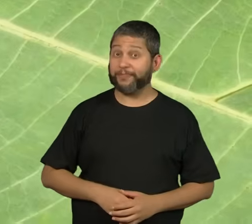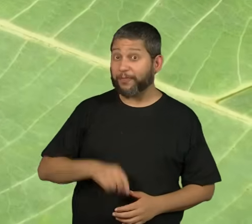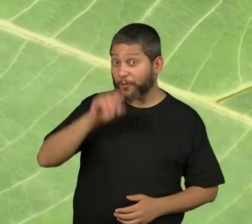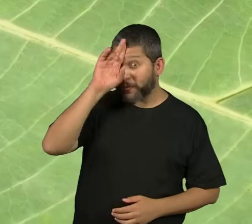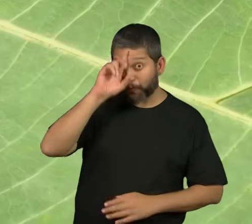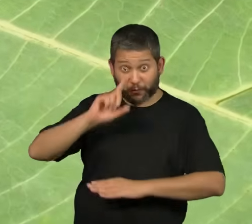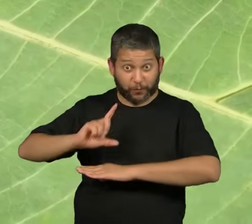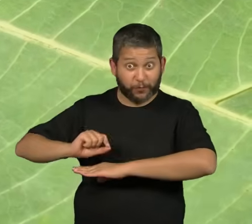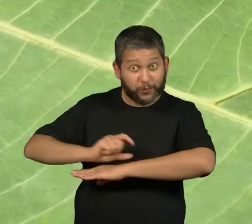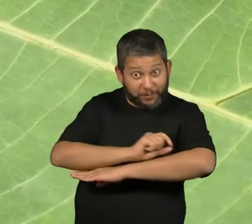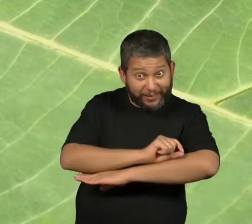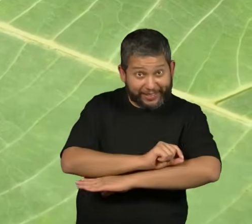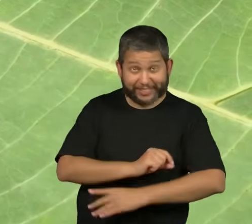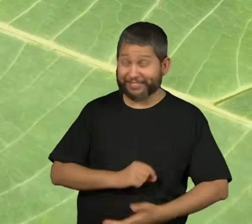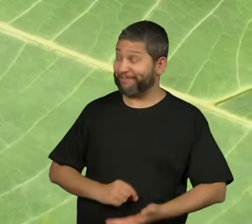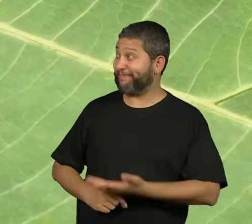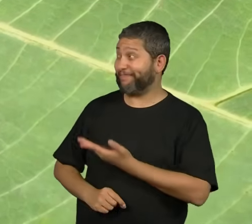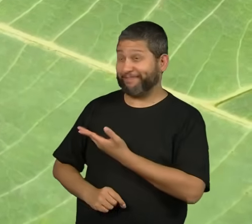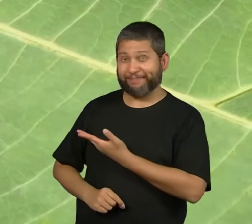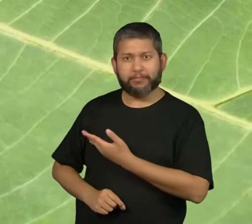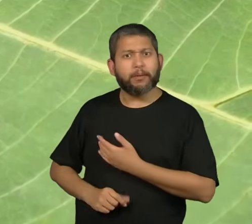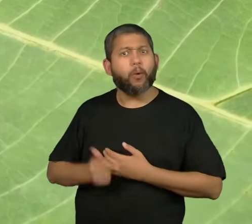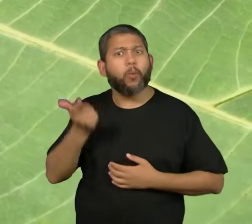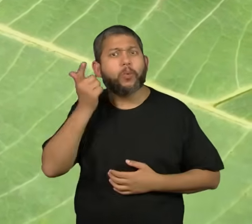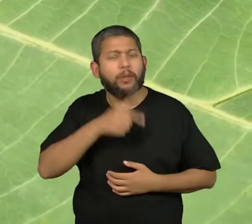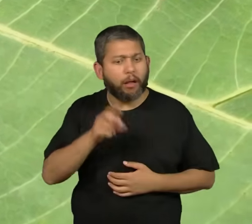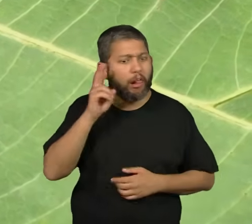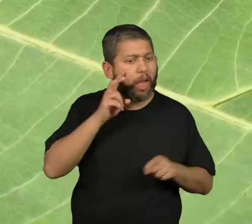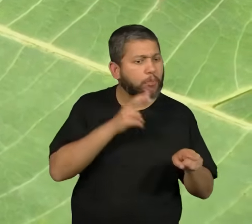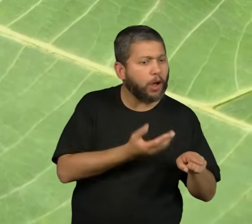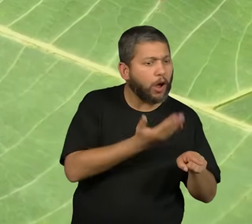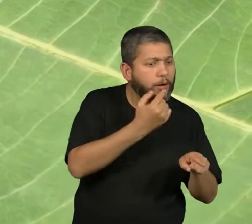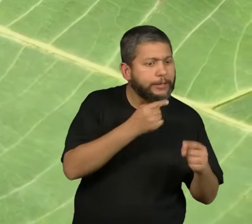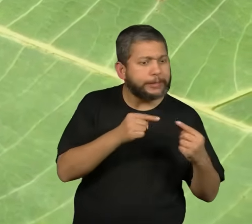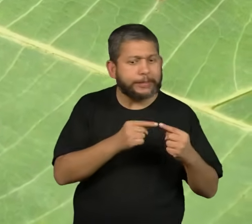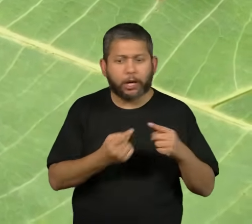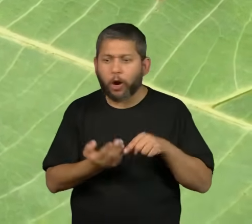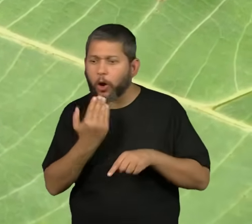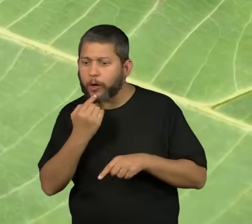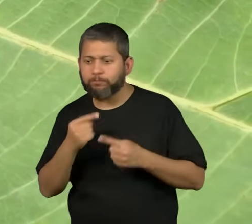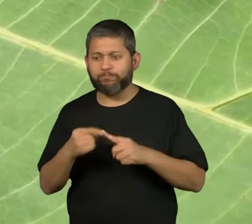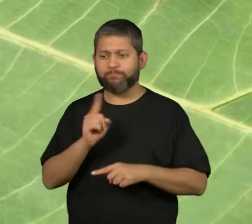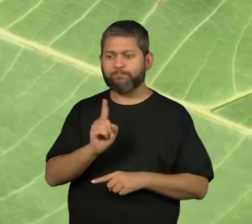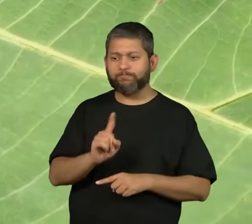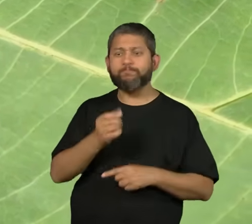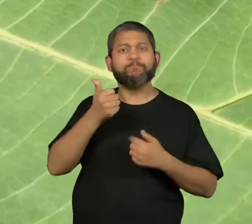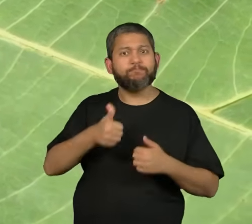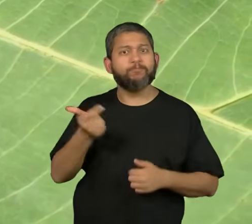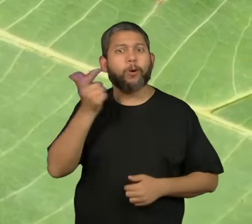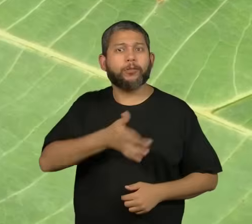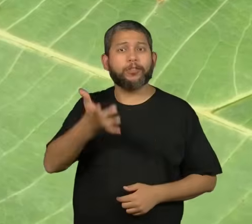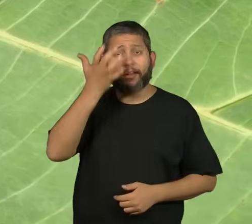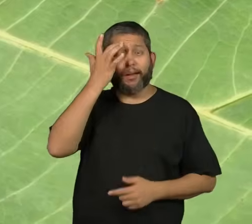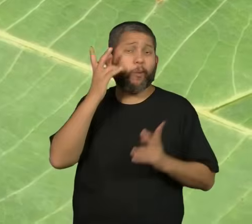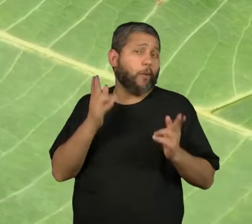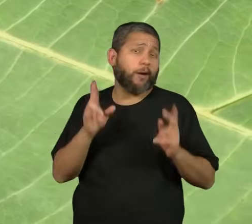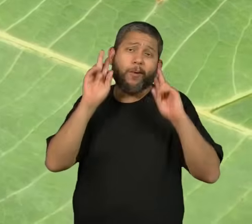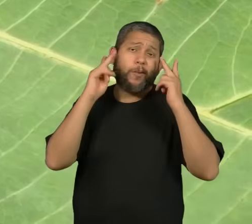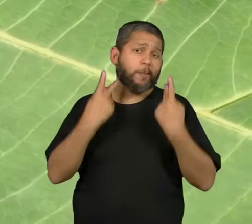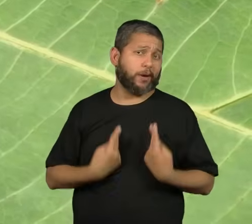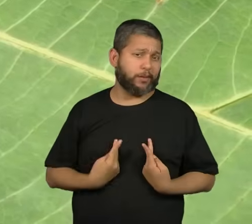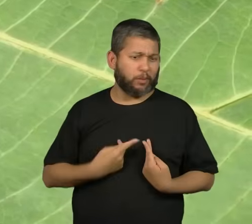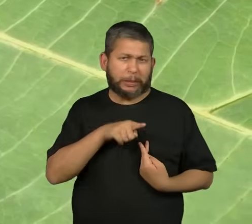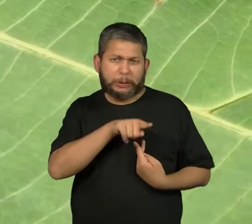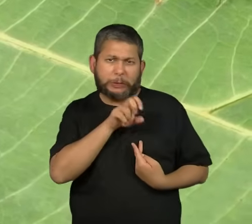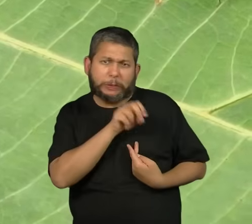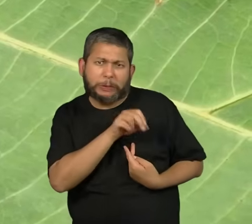Formigas da espécie saúva-limão têm memória imunológica. Assim como seres humanos, elas conseguem reconhecer substâncias